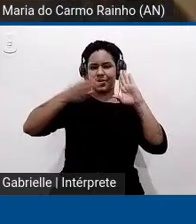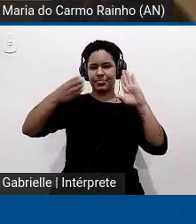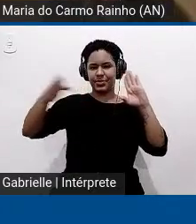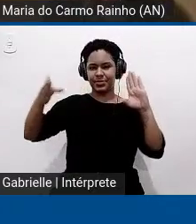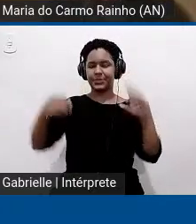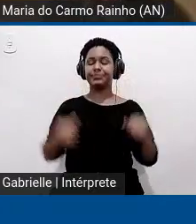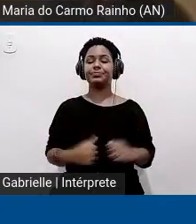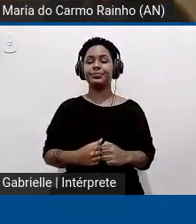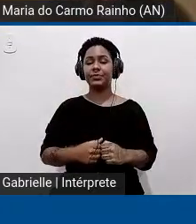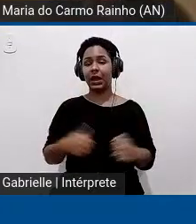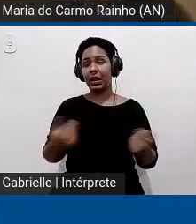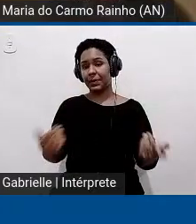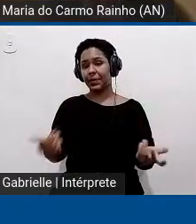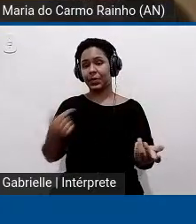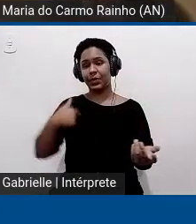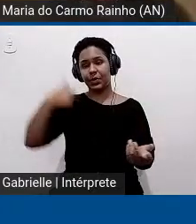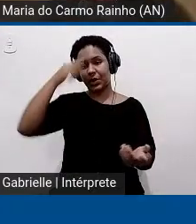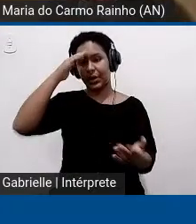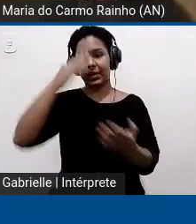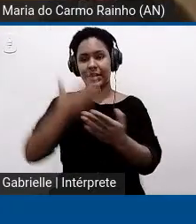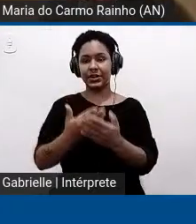Bom, eu acho que, né, já